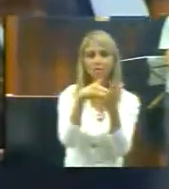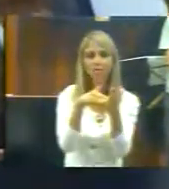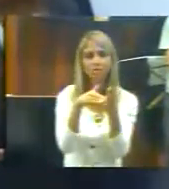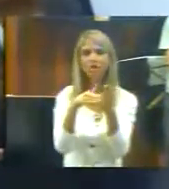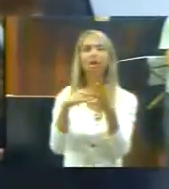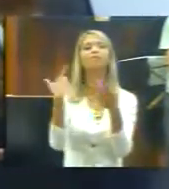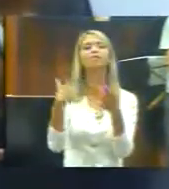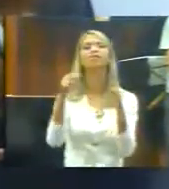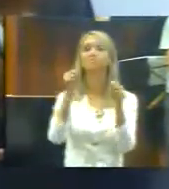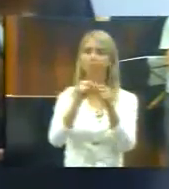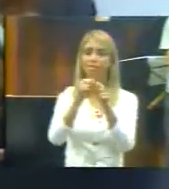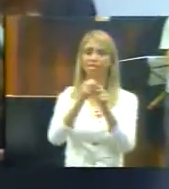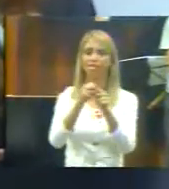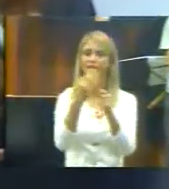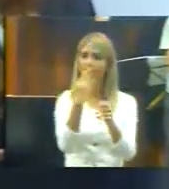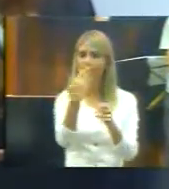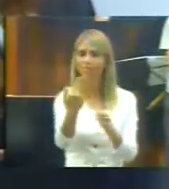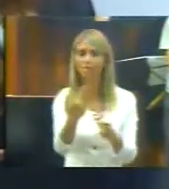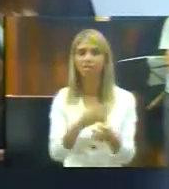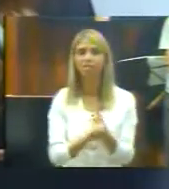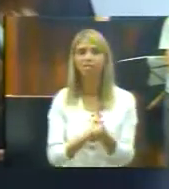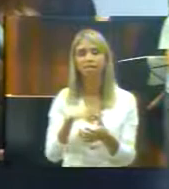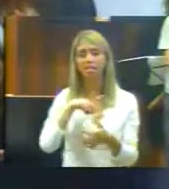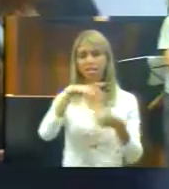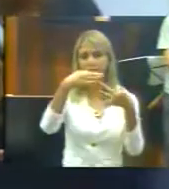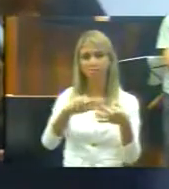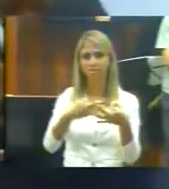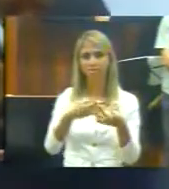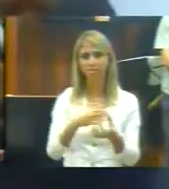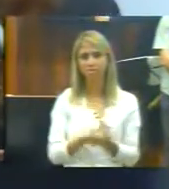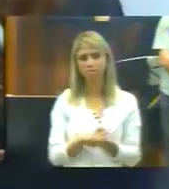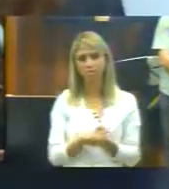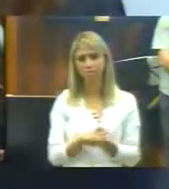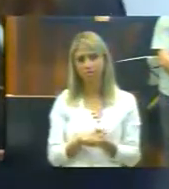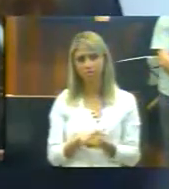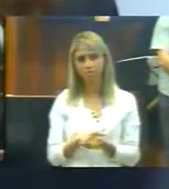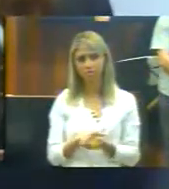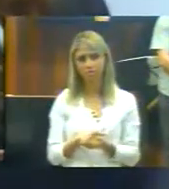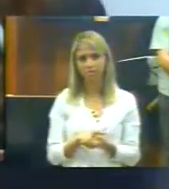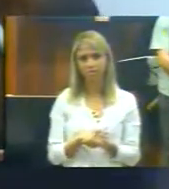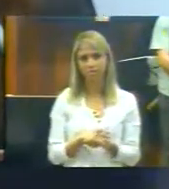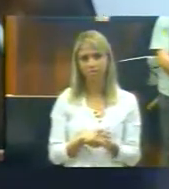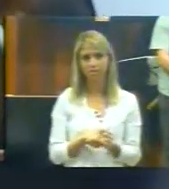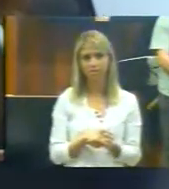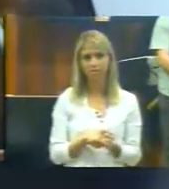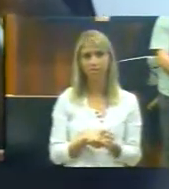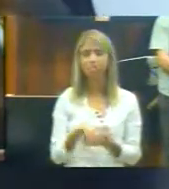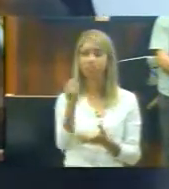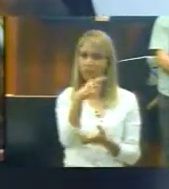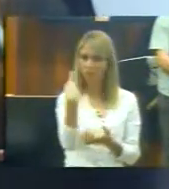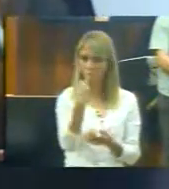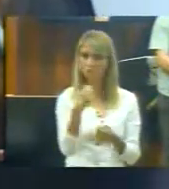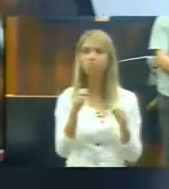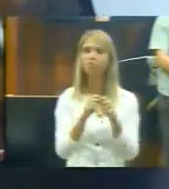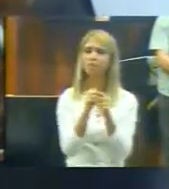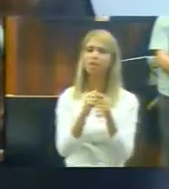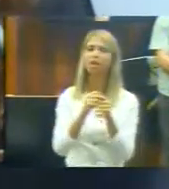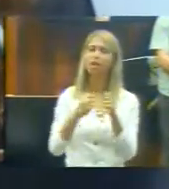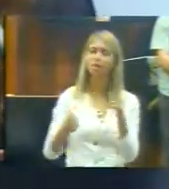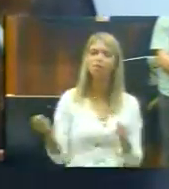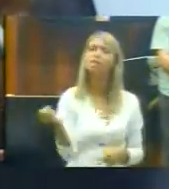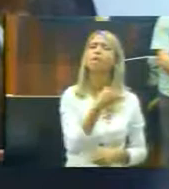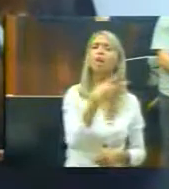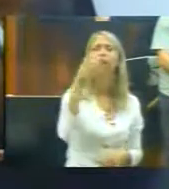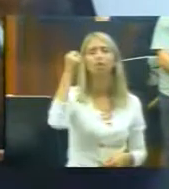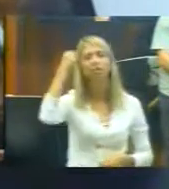frente. Daí, a gente vai estar fazendo várias novas ideias que a